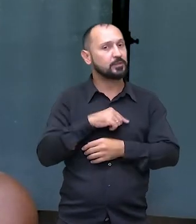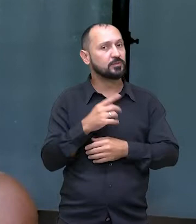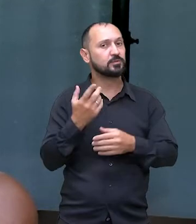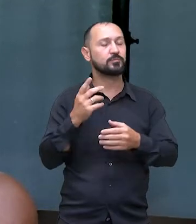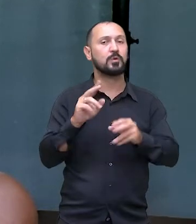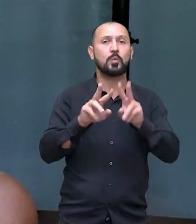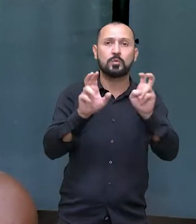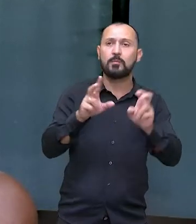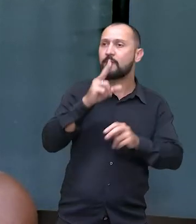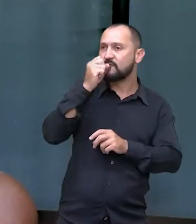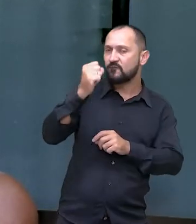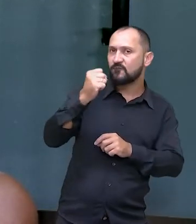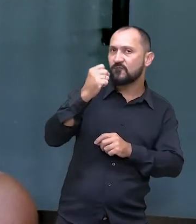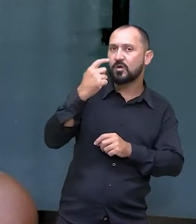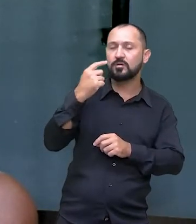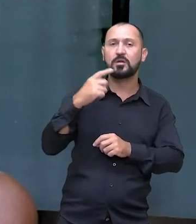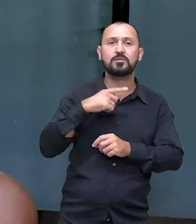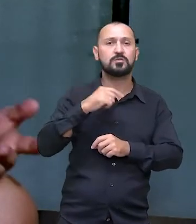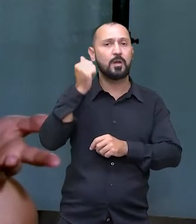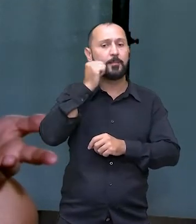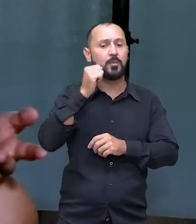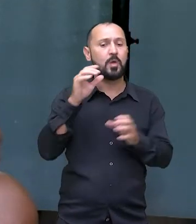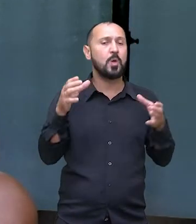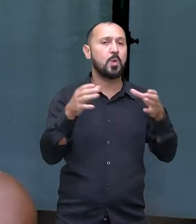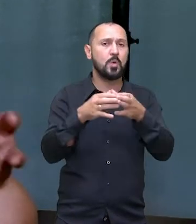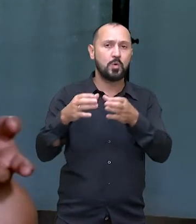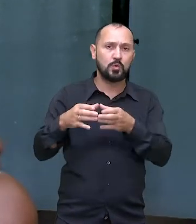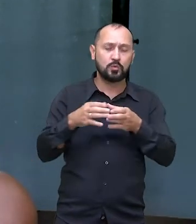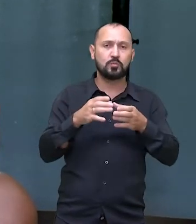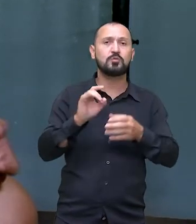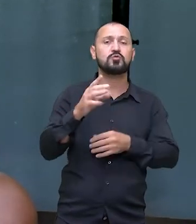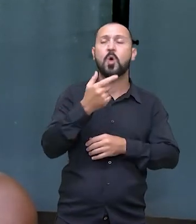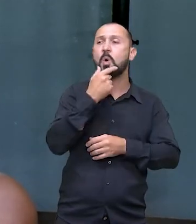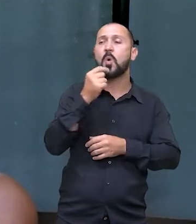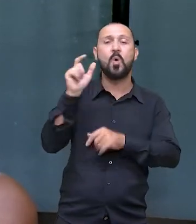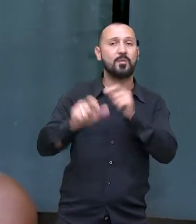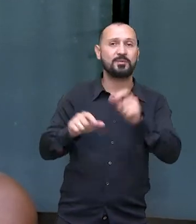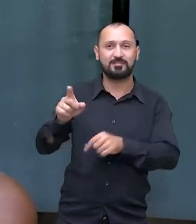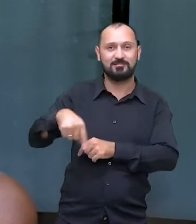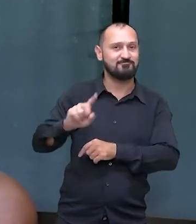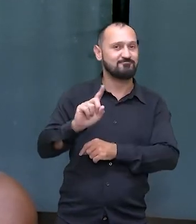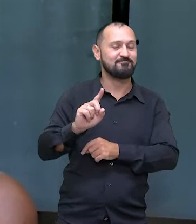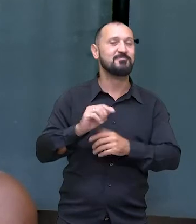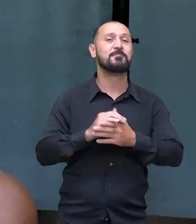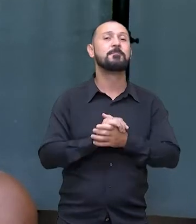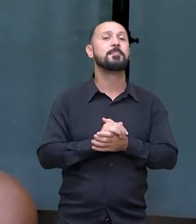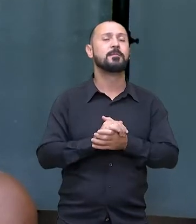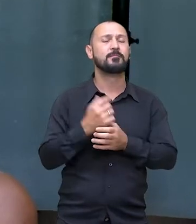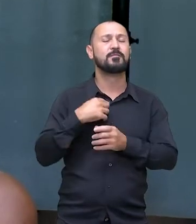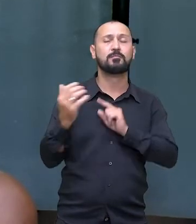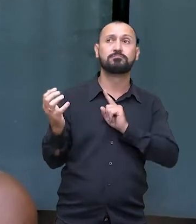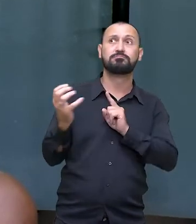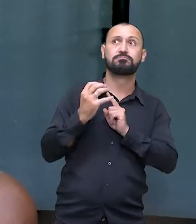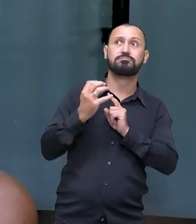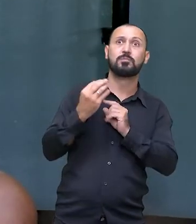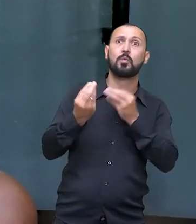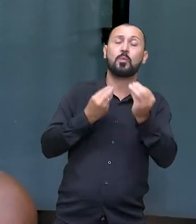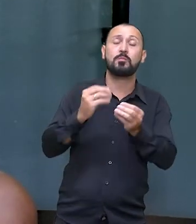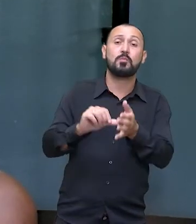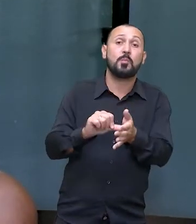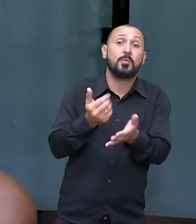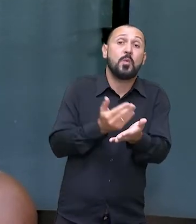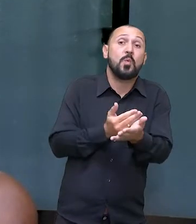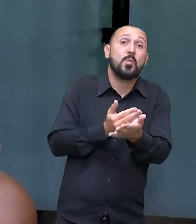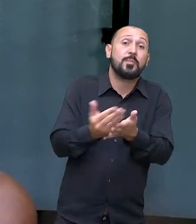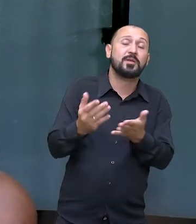certa forma, sim. É um tema forte, havia mulheres, né? A companhia também é feita de mulheres, não só de homens. Então, foi um impacto, a